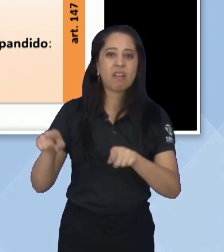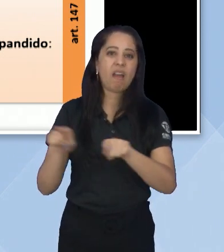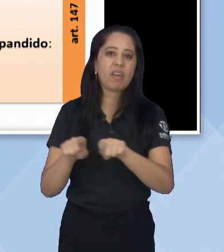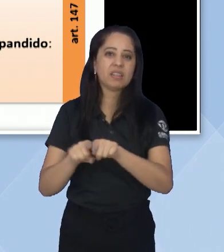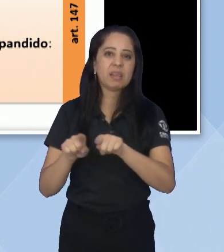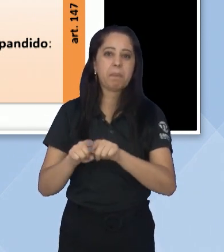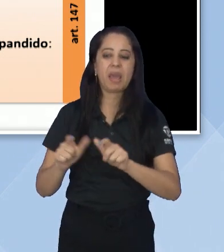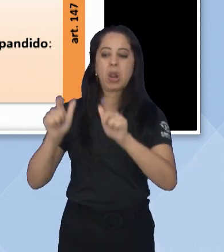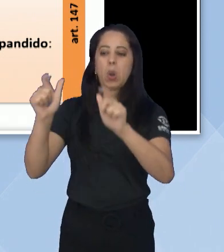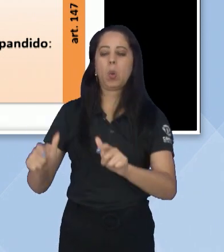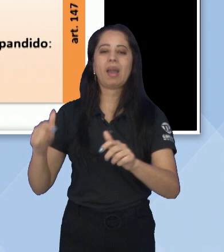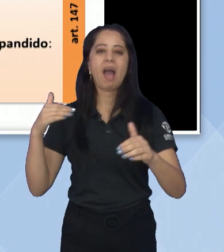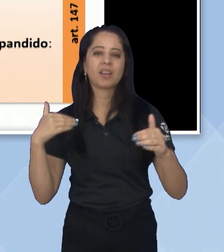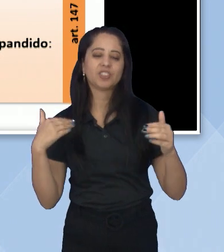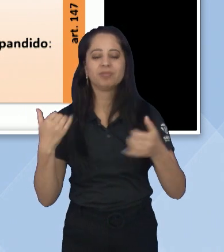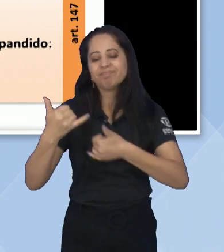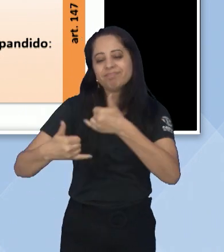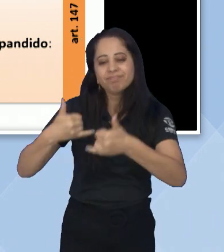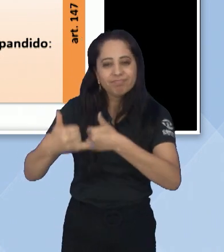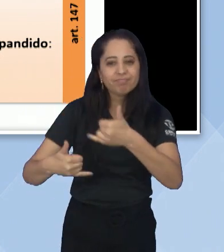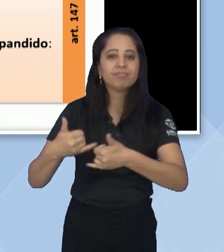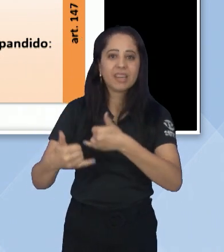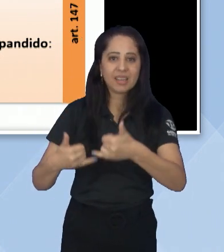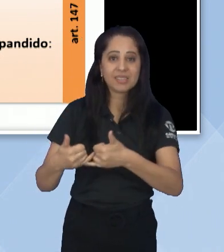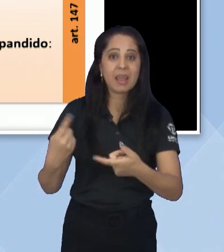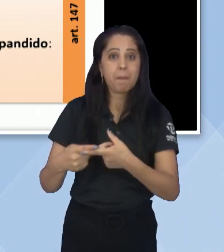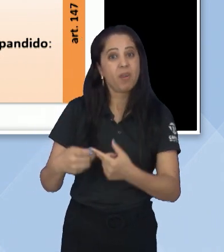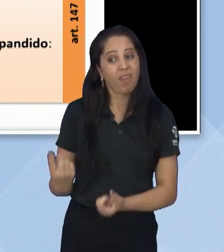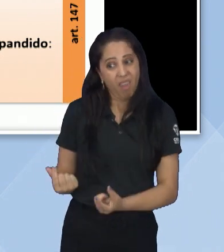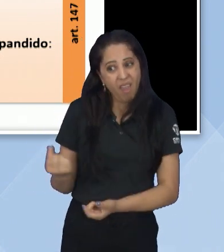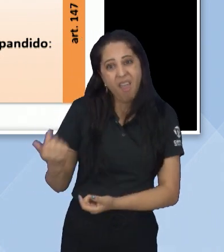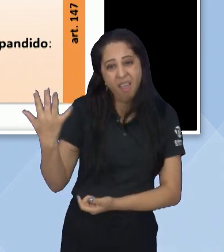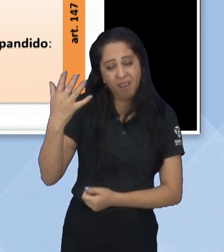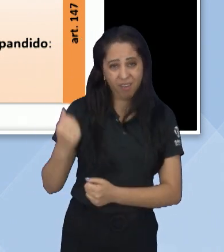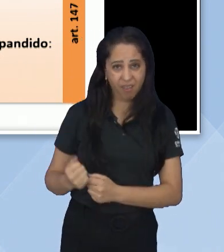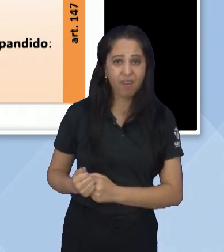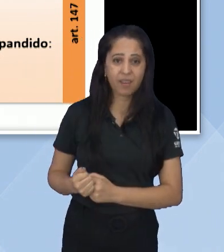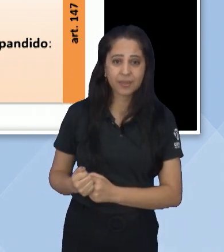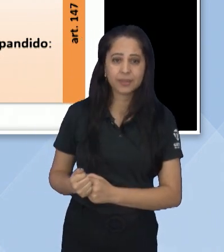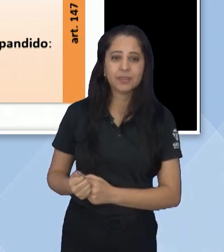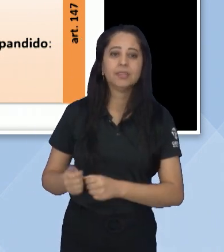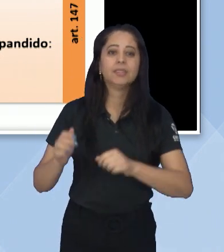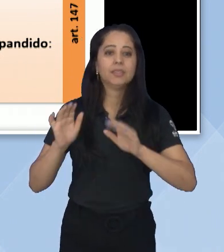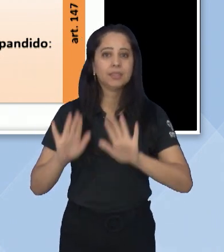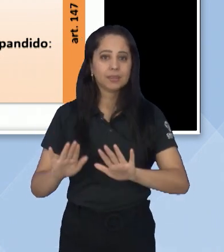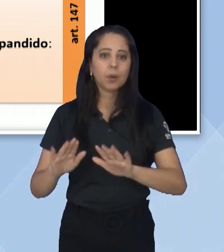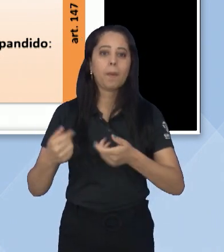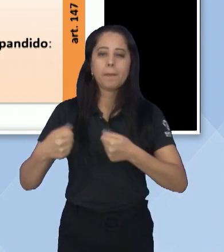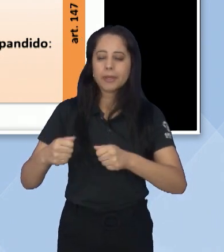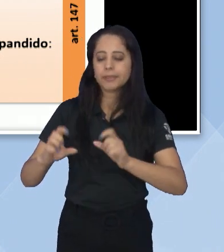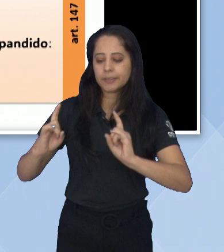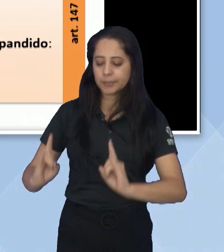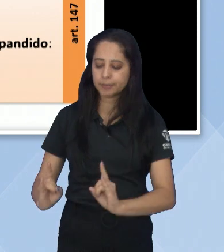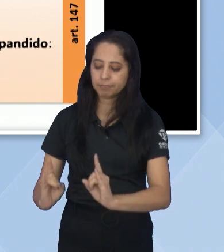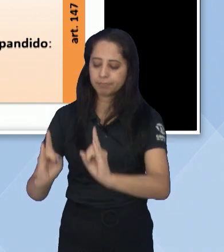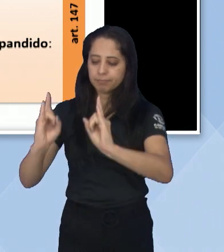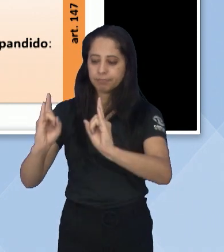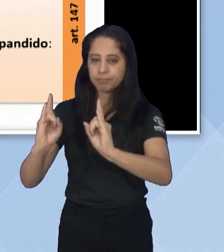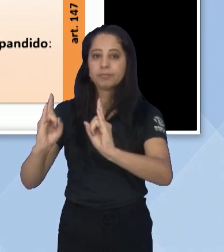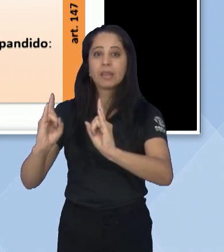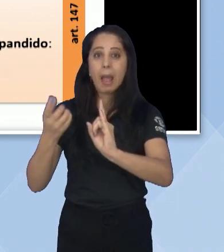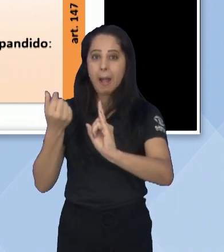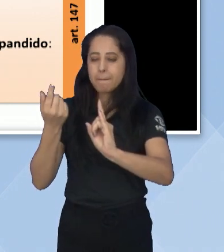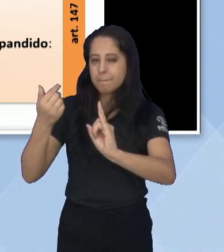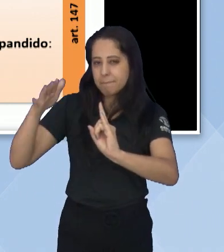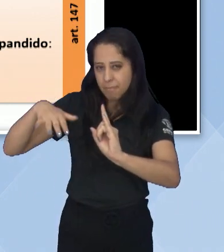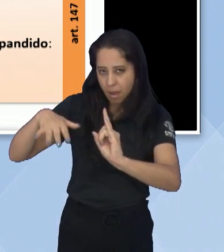e que tem dificuldade de renovação Urbana de comprar muitas casas para subir um prédio Então são áreas menores que muitas vezes o condomínios mais baratos